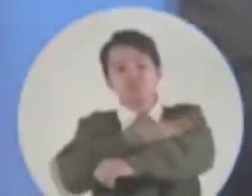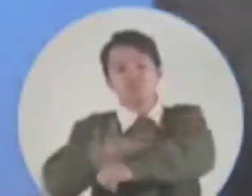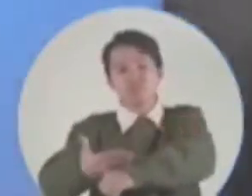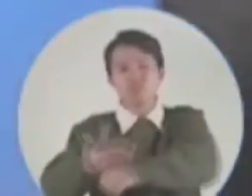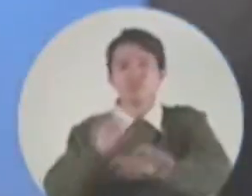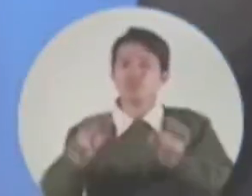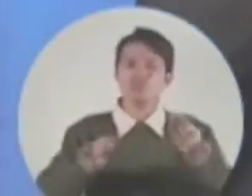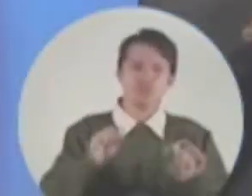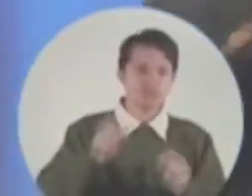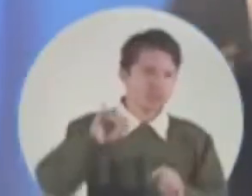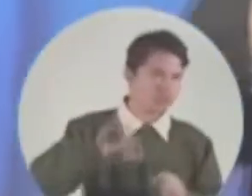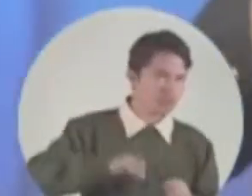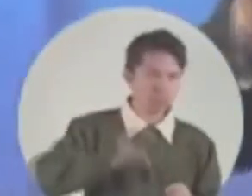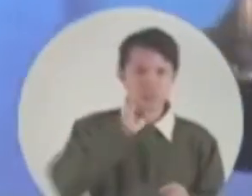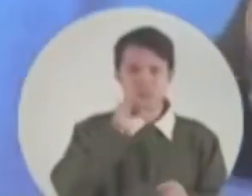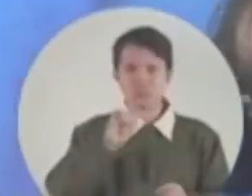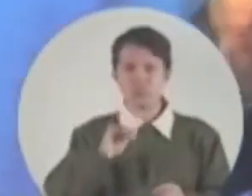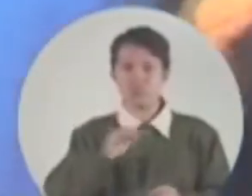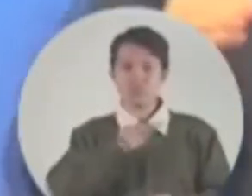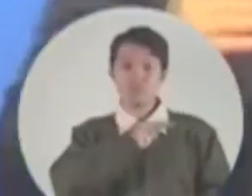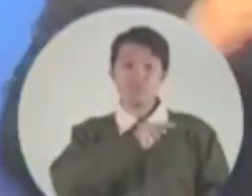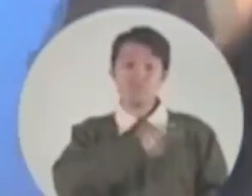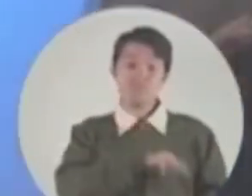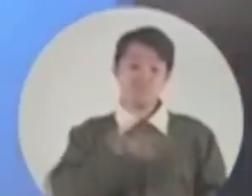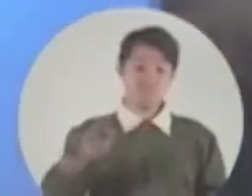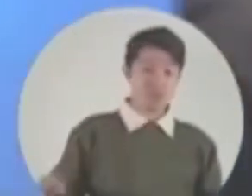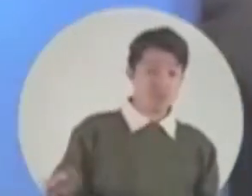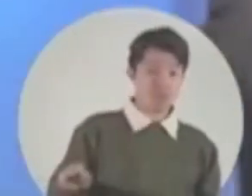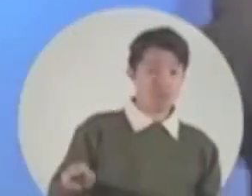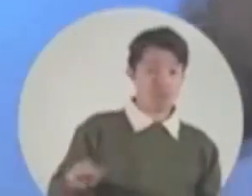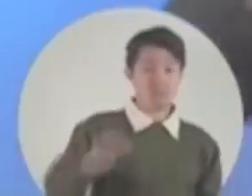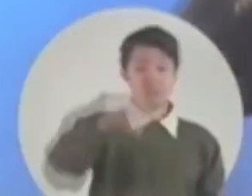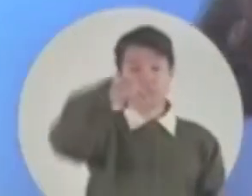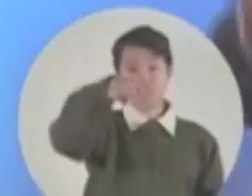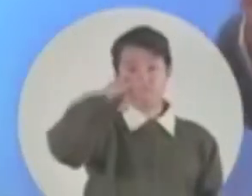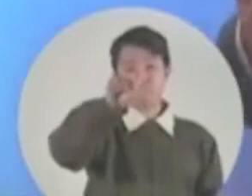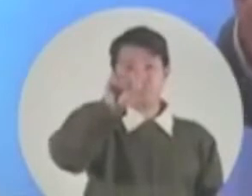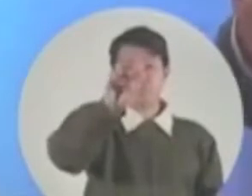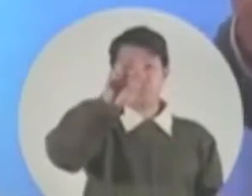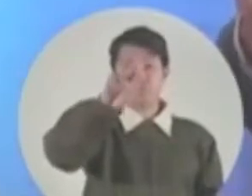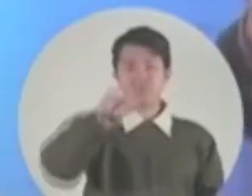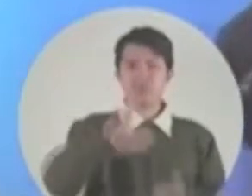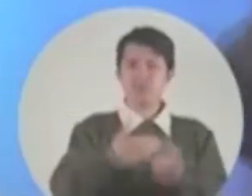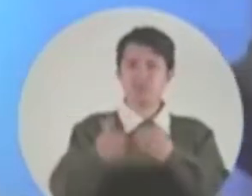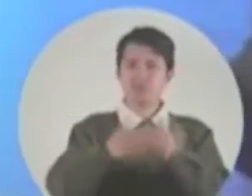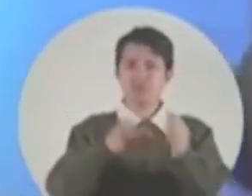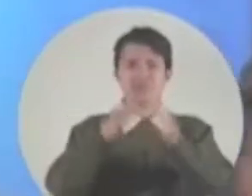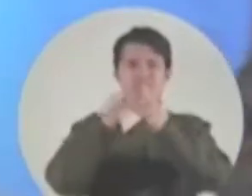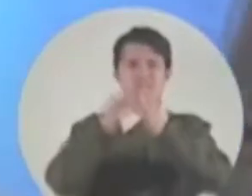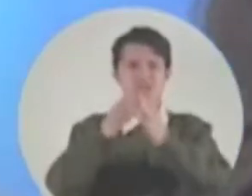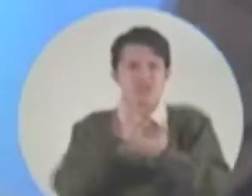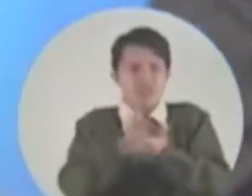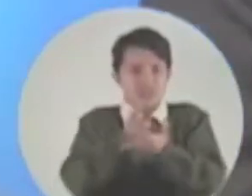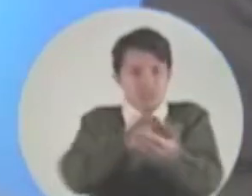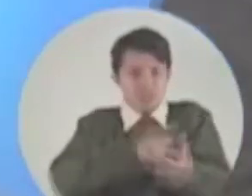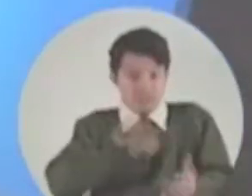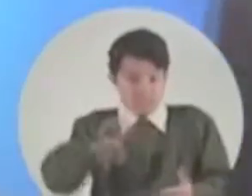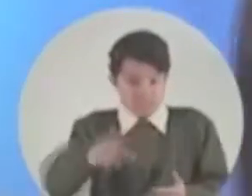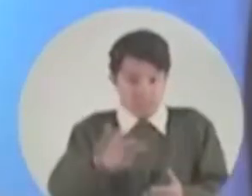os judeus. Sabe qual era o costume? É que quando vinha um rabi, um mestre, na casa de